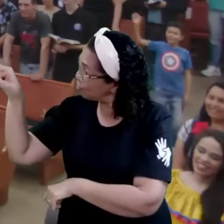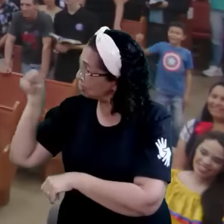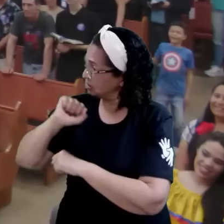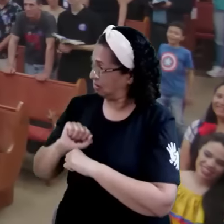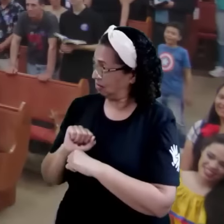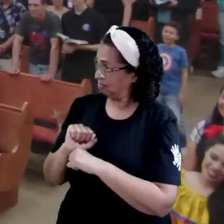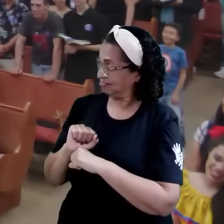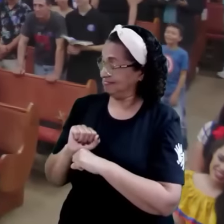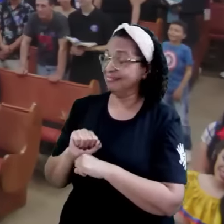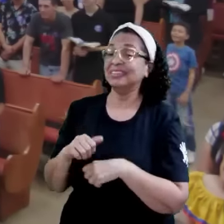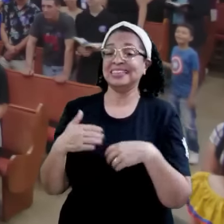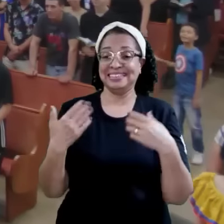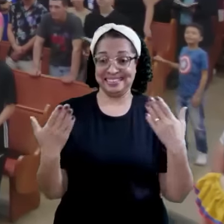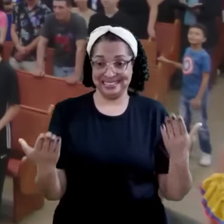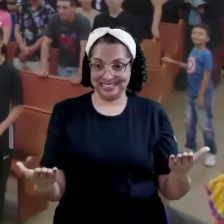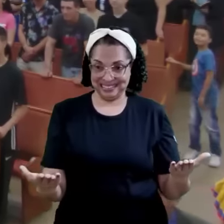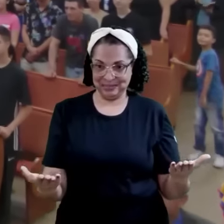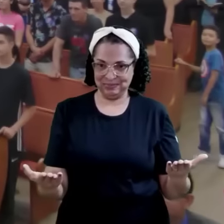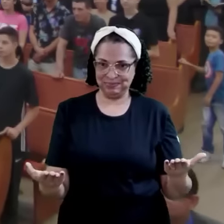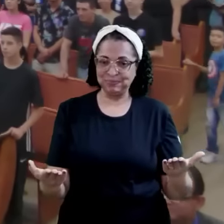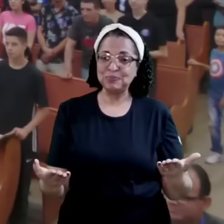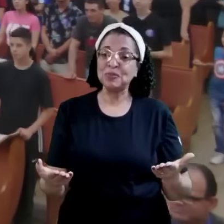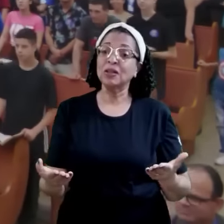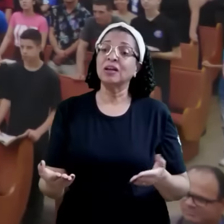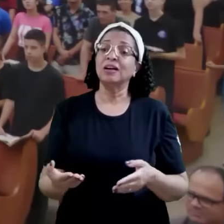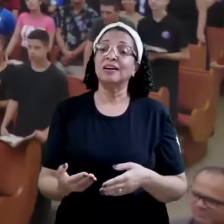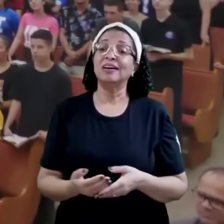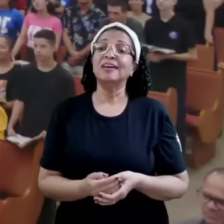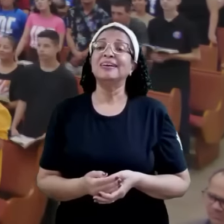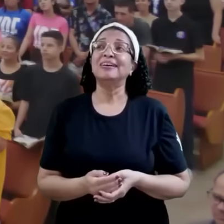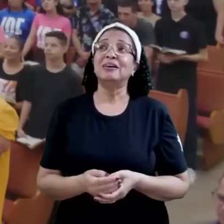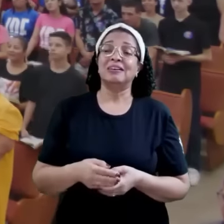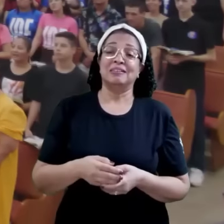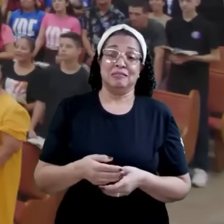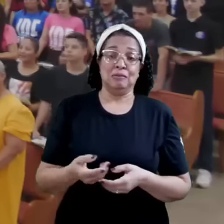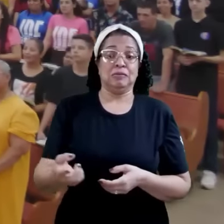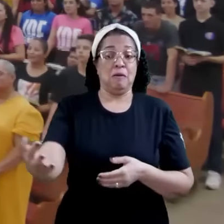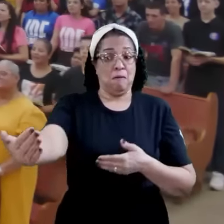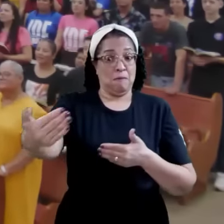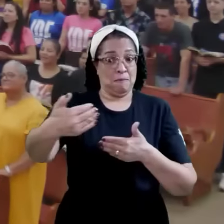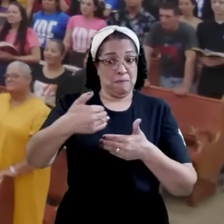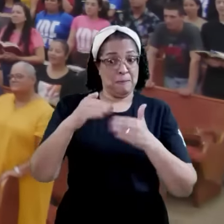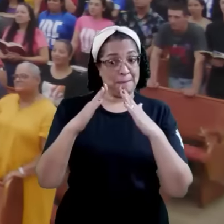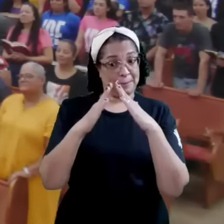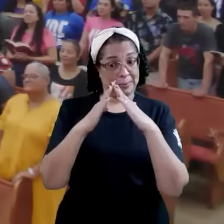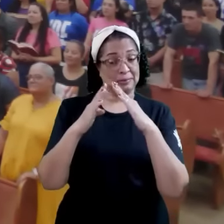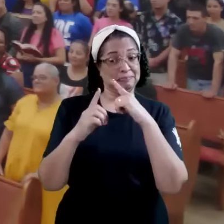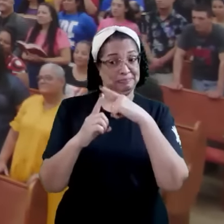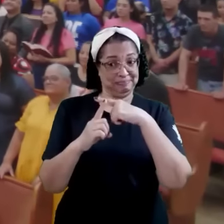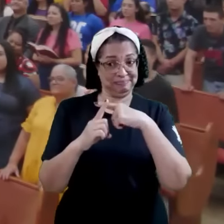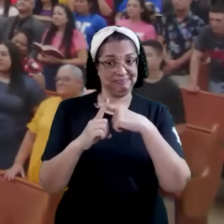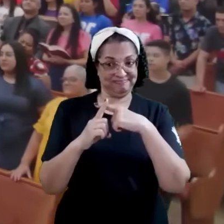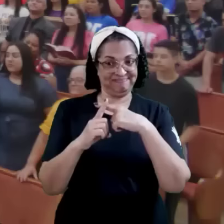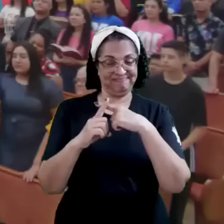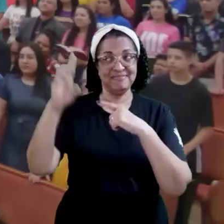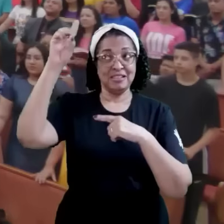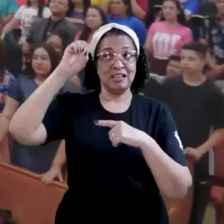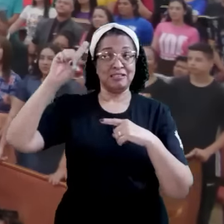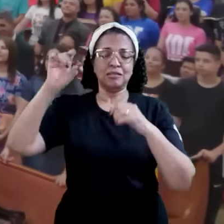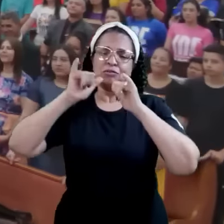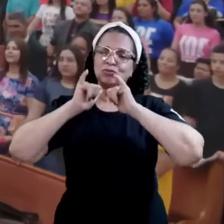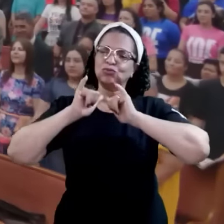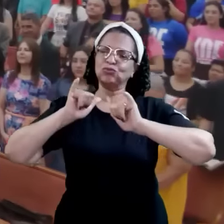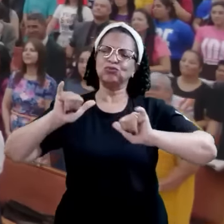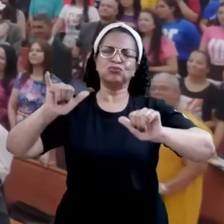quando Nós entramos na igreja a fim de ouvir Deus falar irmãos Deus nunca vai deixar de falar pastor Cléverson